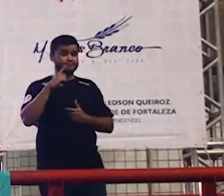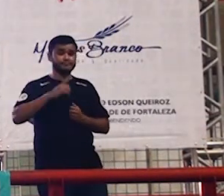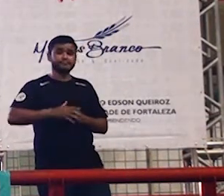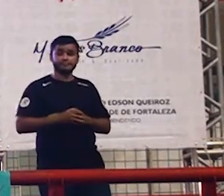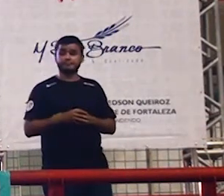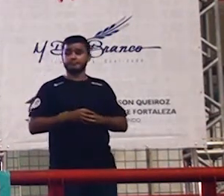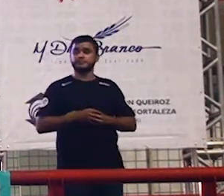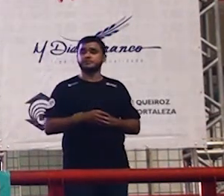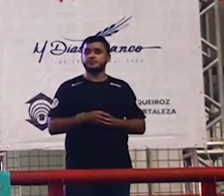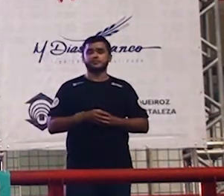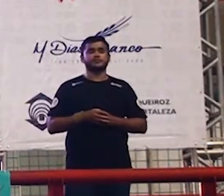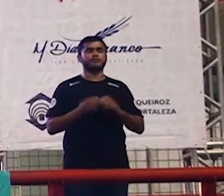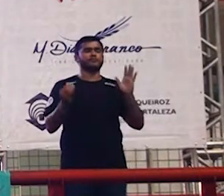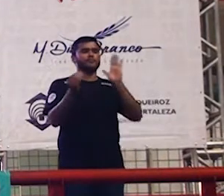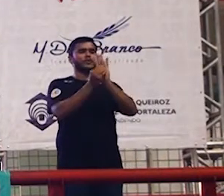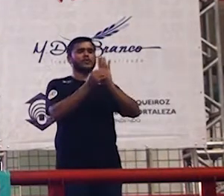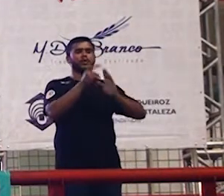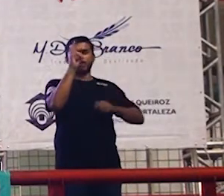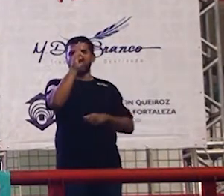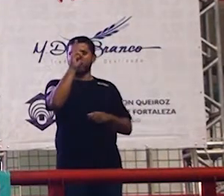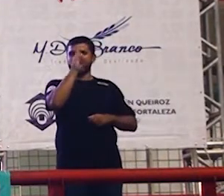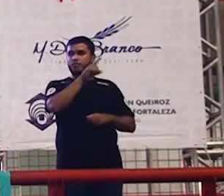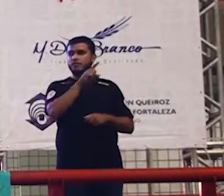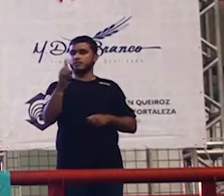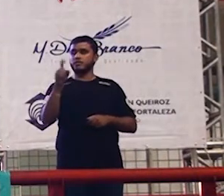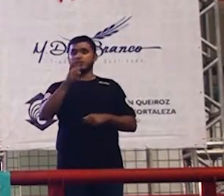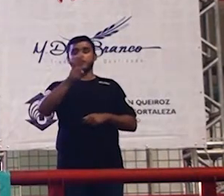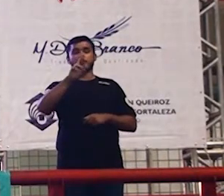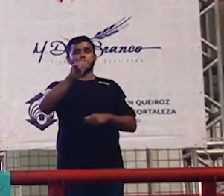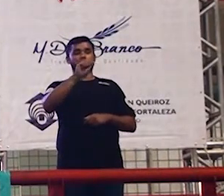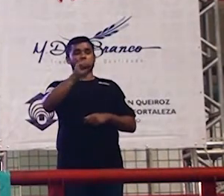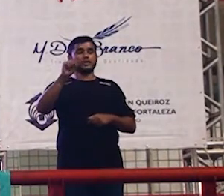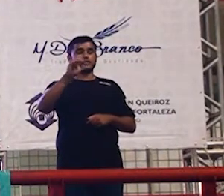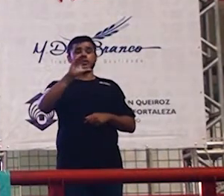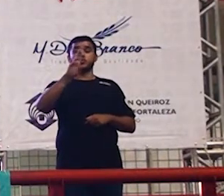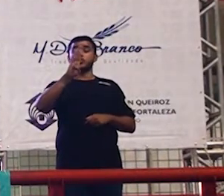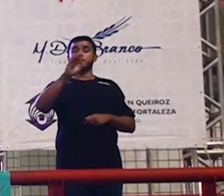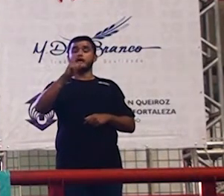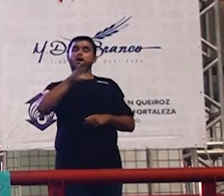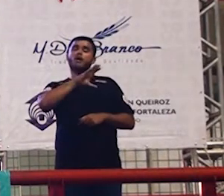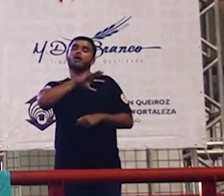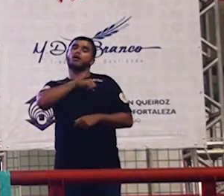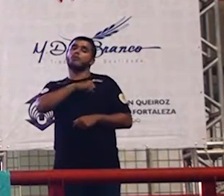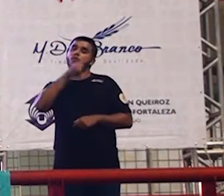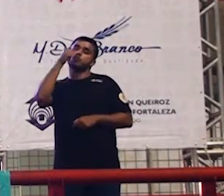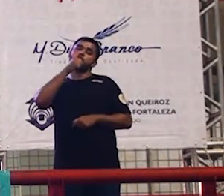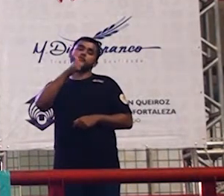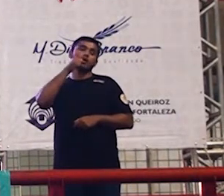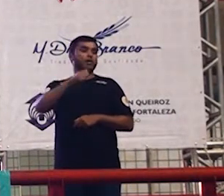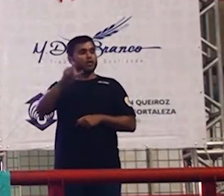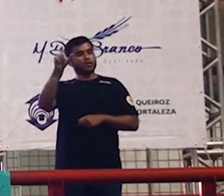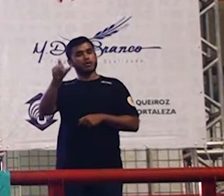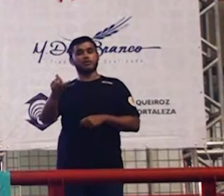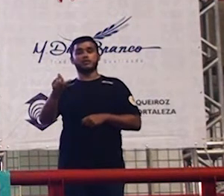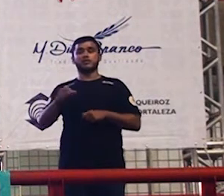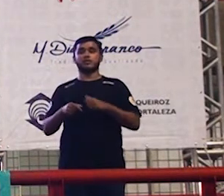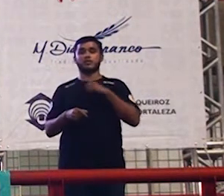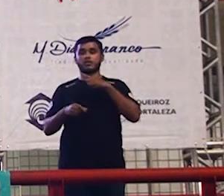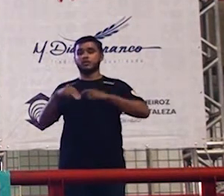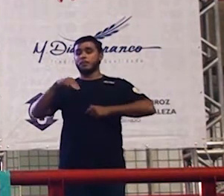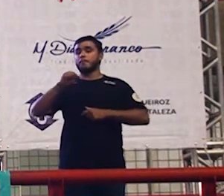Cubas. Lembra que o Brás Cubas, quando era adolescente, se apaixonou por uma mulher, a